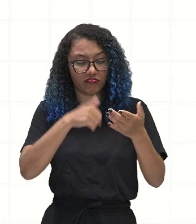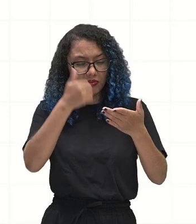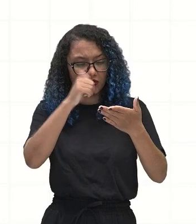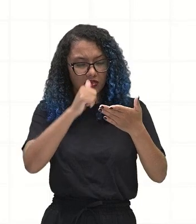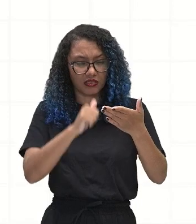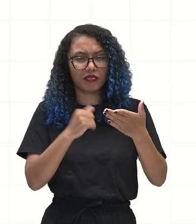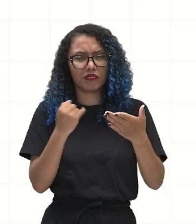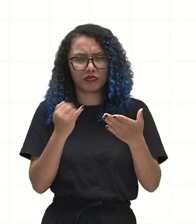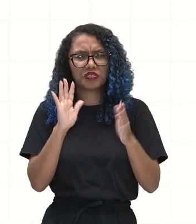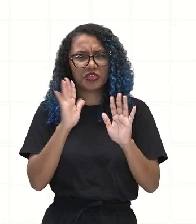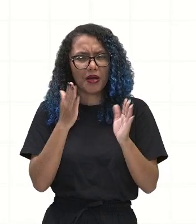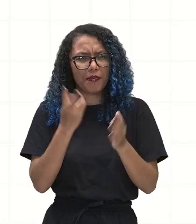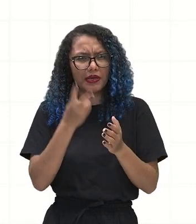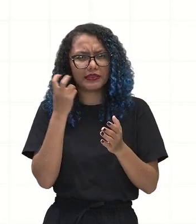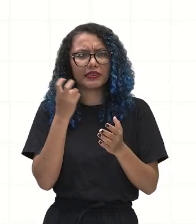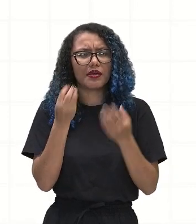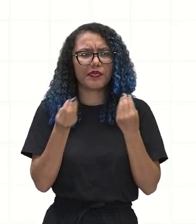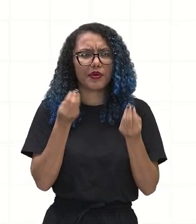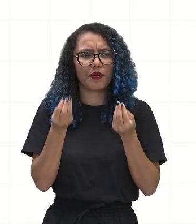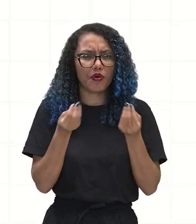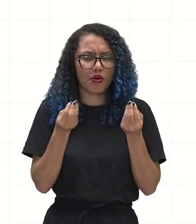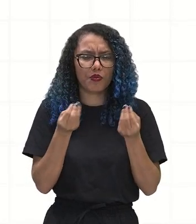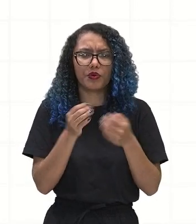Ó, 10%, você pode